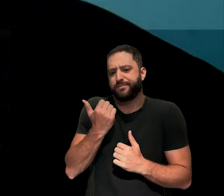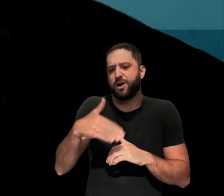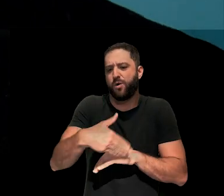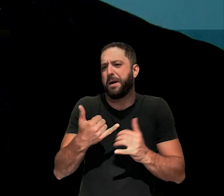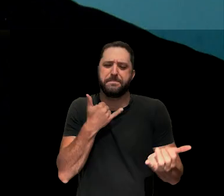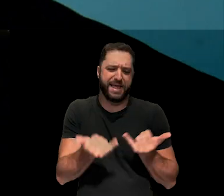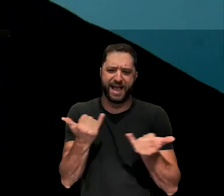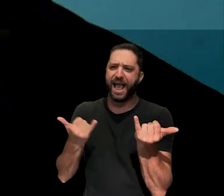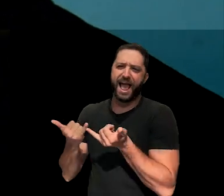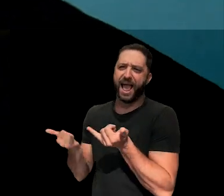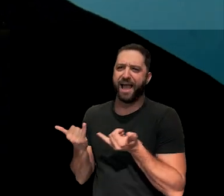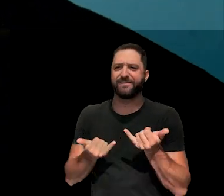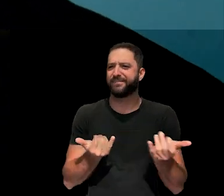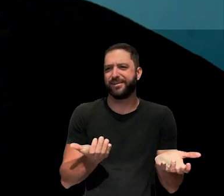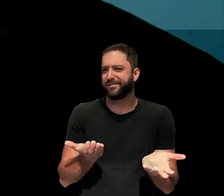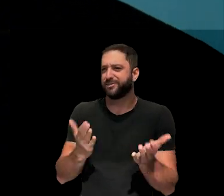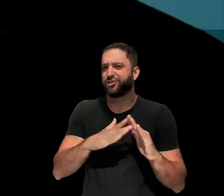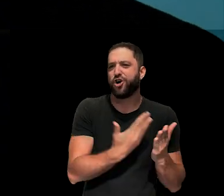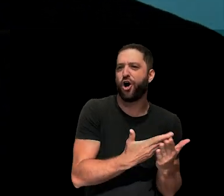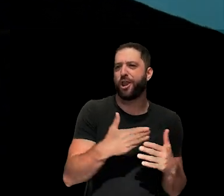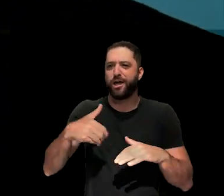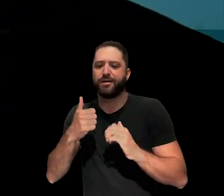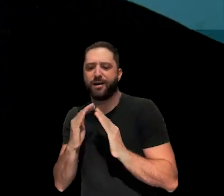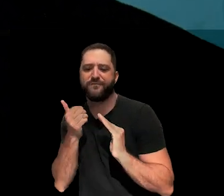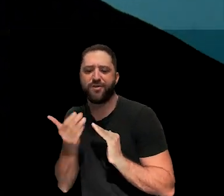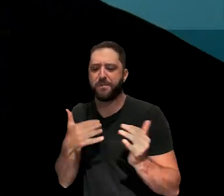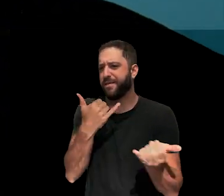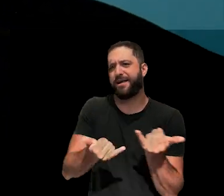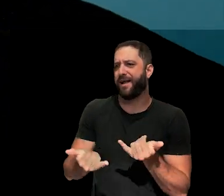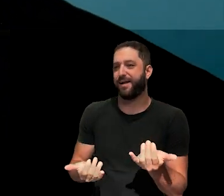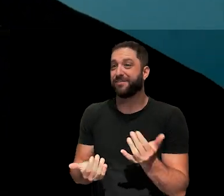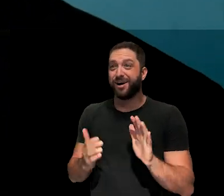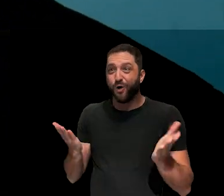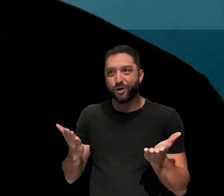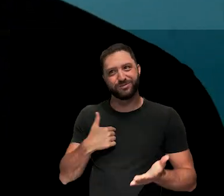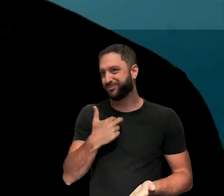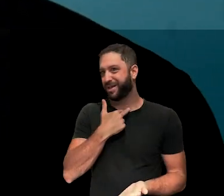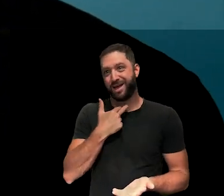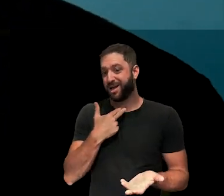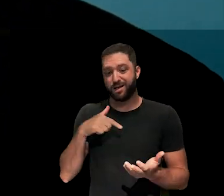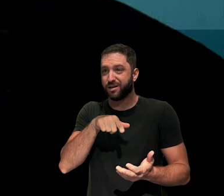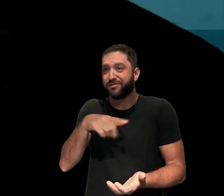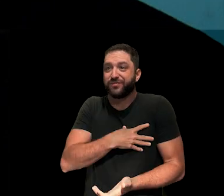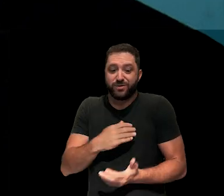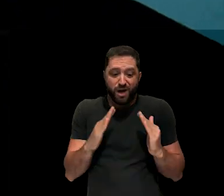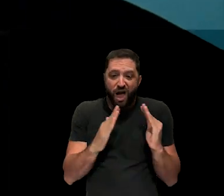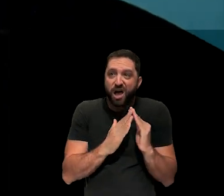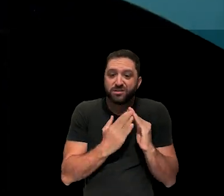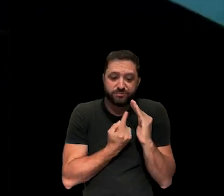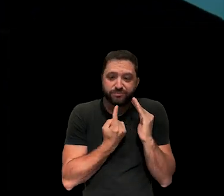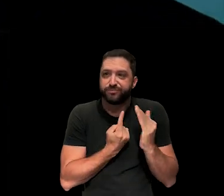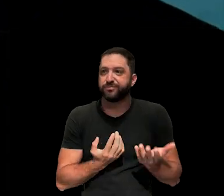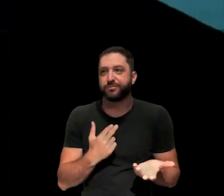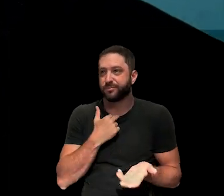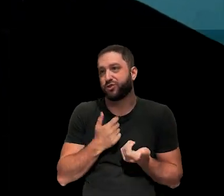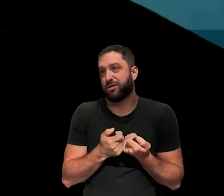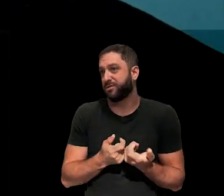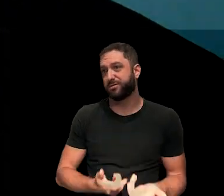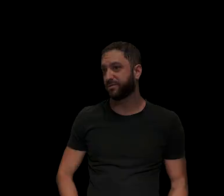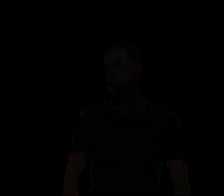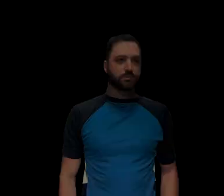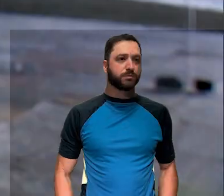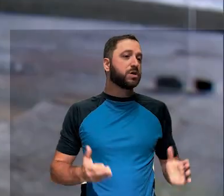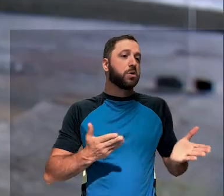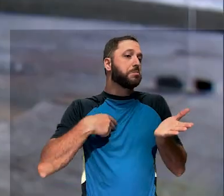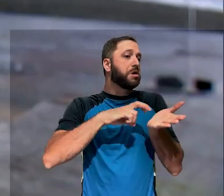onde eu brincava, só brincava. Brincava na rua, brincava na escola, brincava em qualquer lugar. Eu tinha o que fazer. Hoje eles não têm mais o que fazer, eles ficam presos em casa